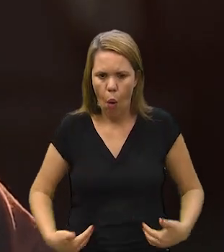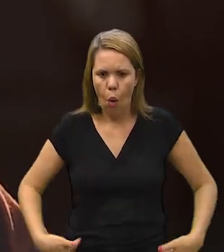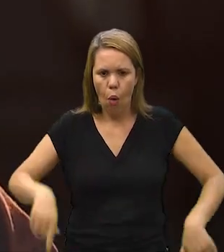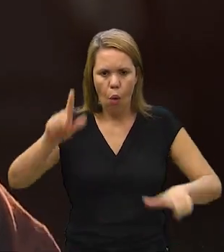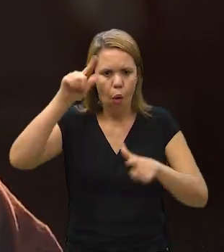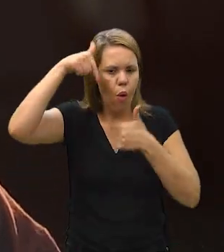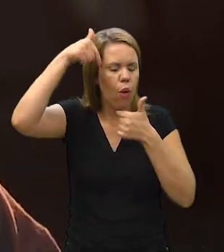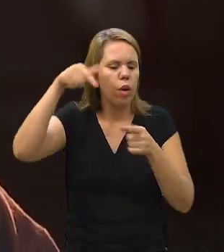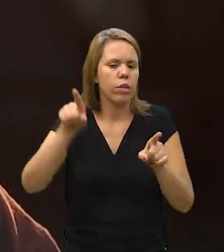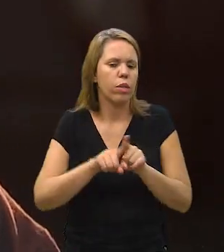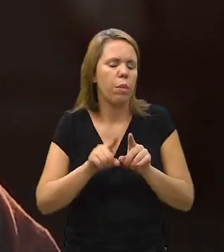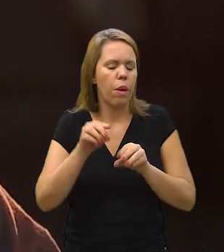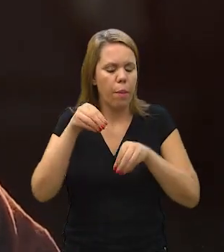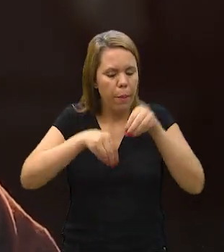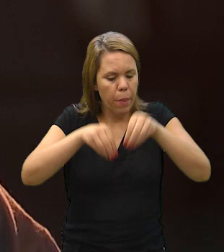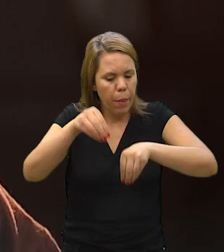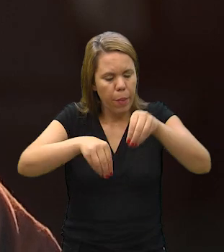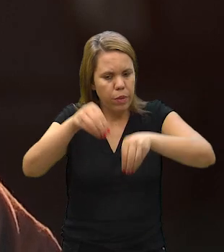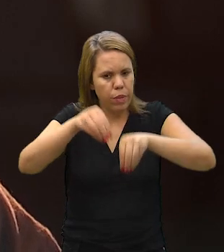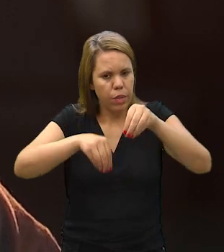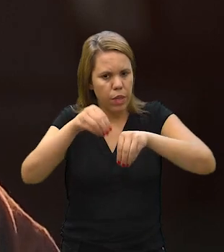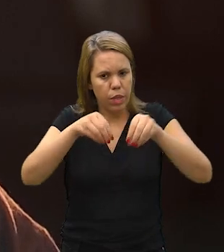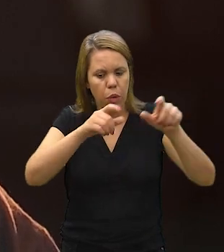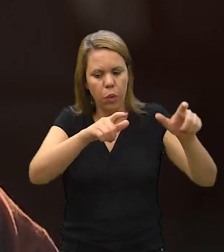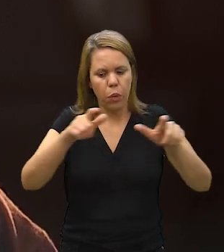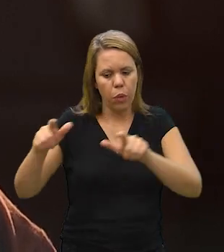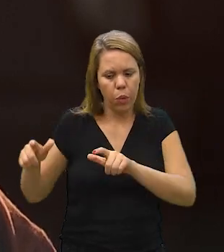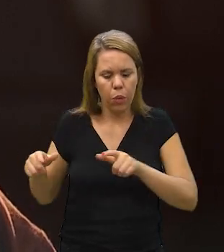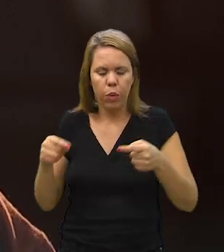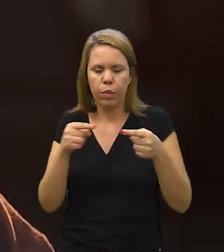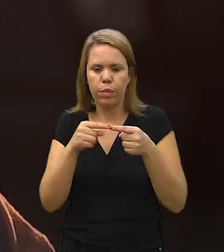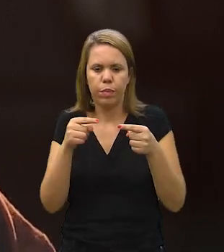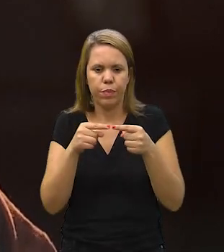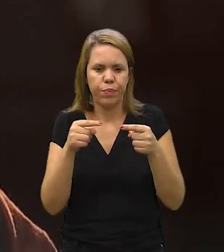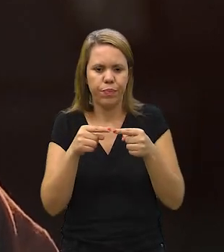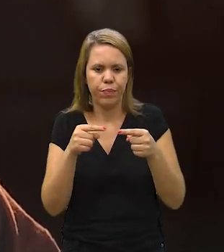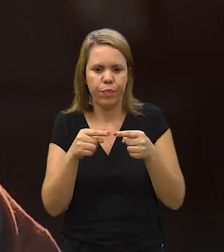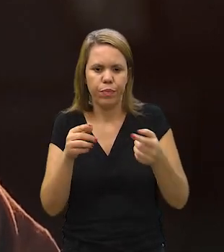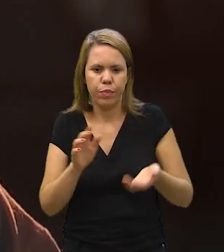isso acaba contribuindo para montar um ambiente que